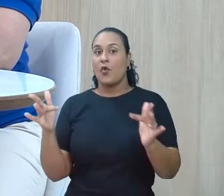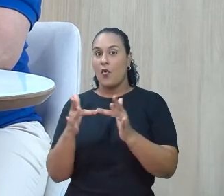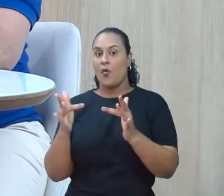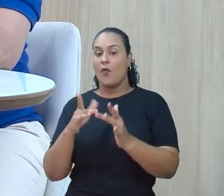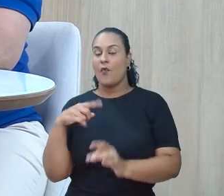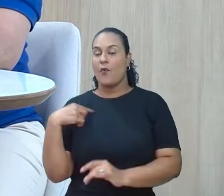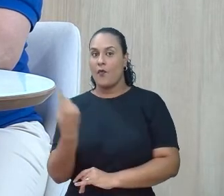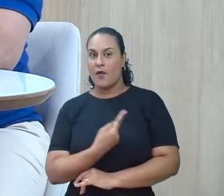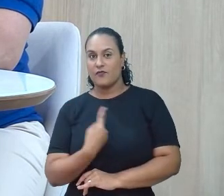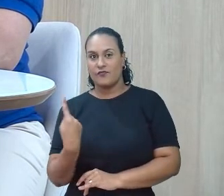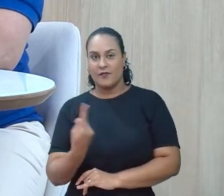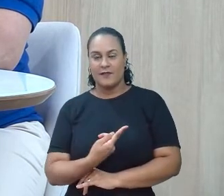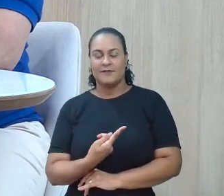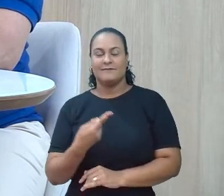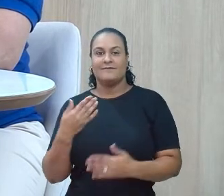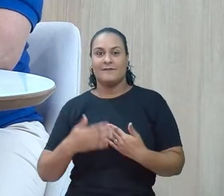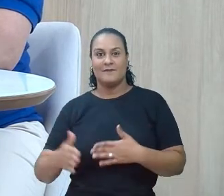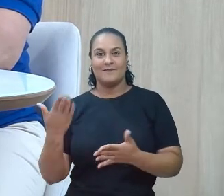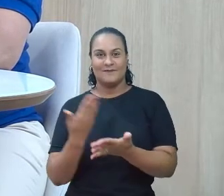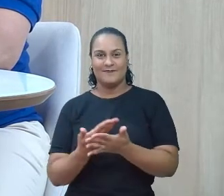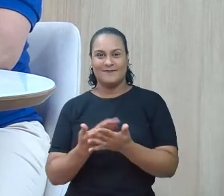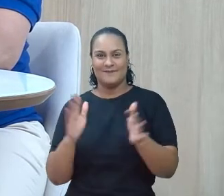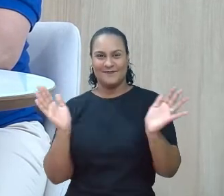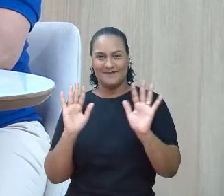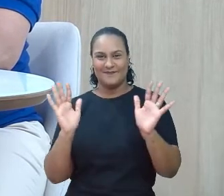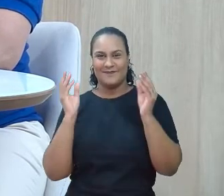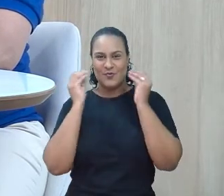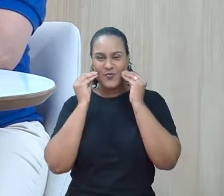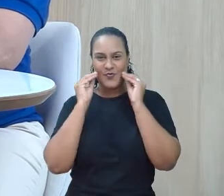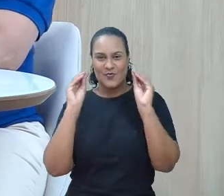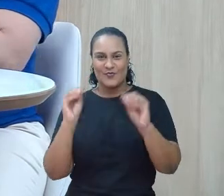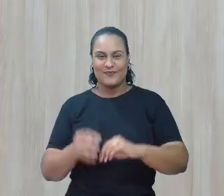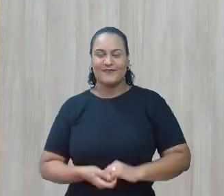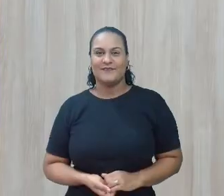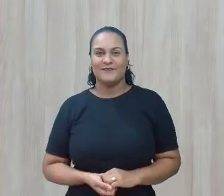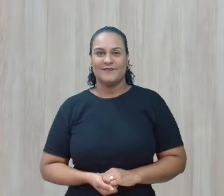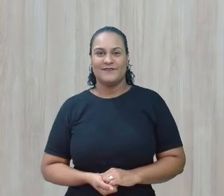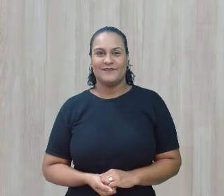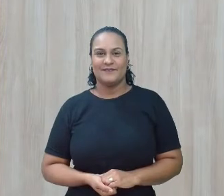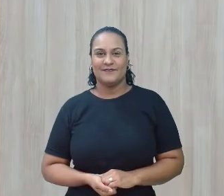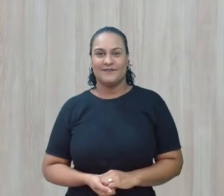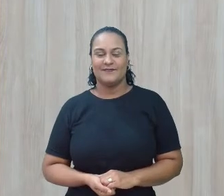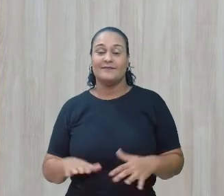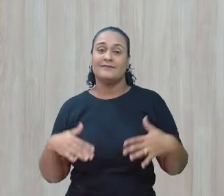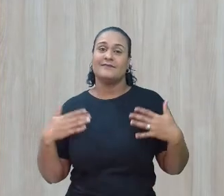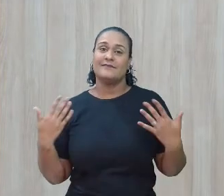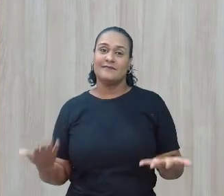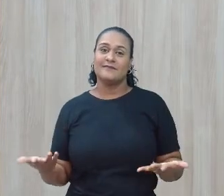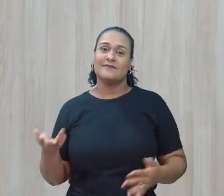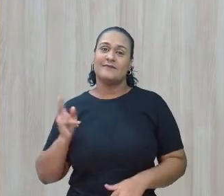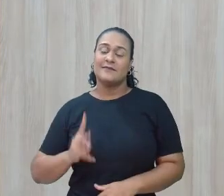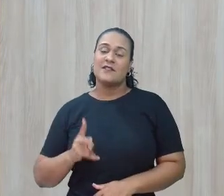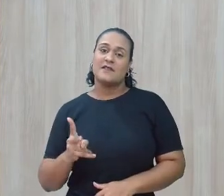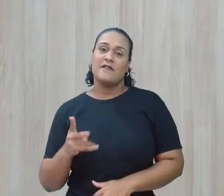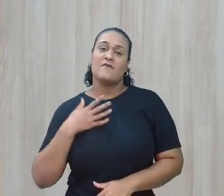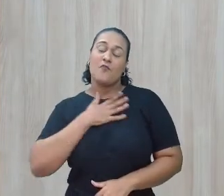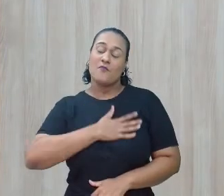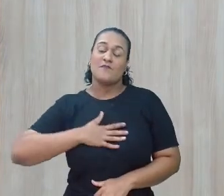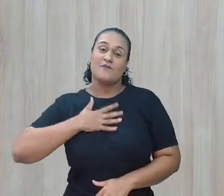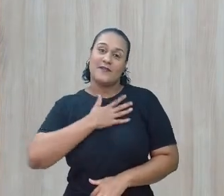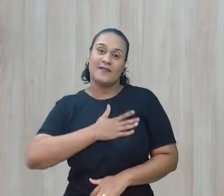contato conosco na próxima aula, ok? Beijos! Então,